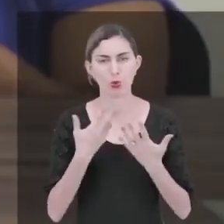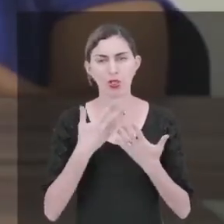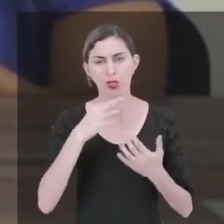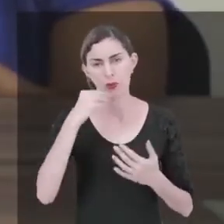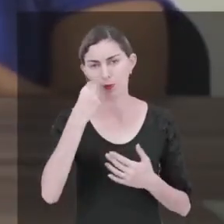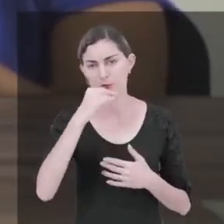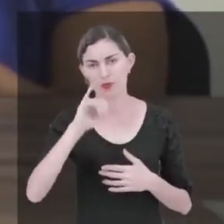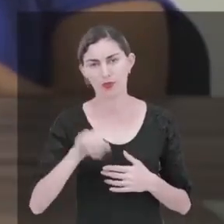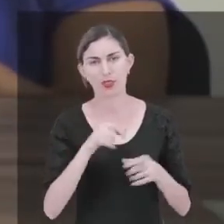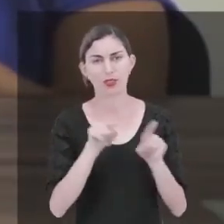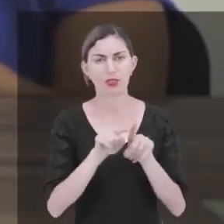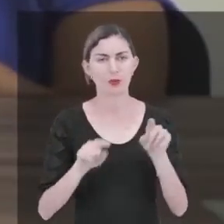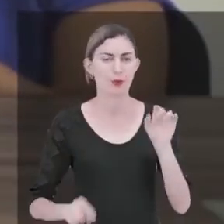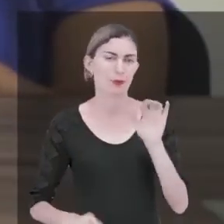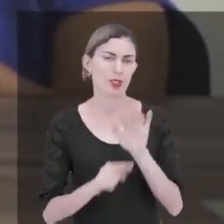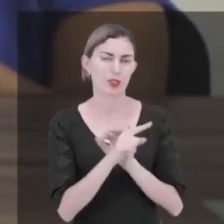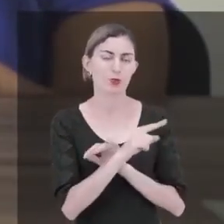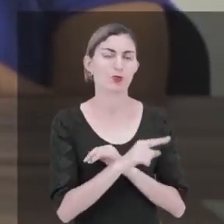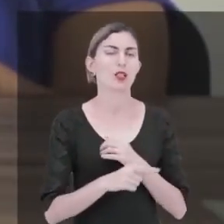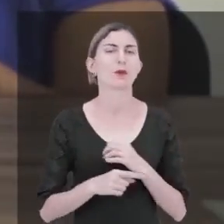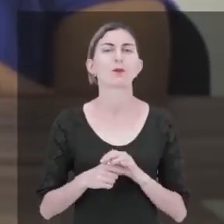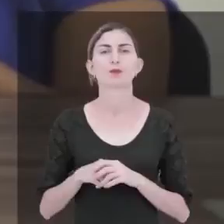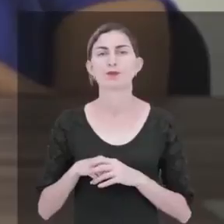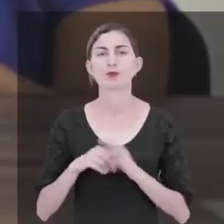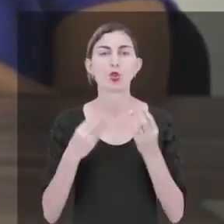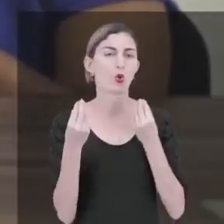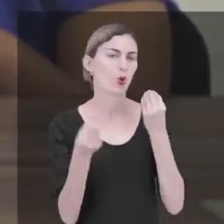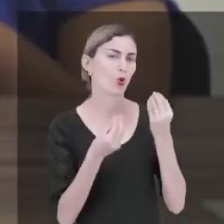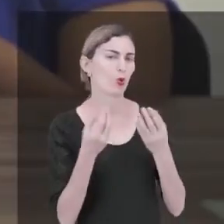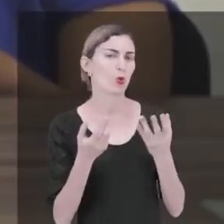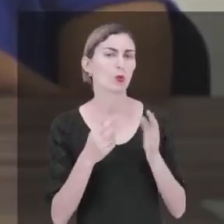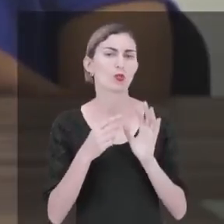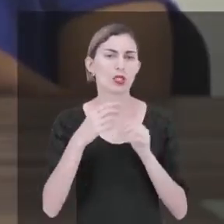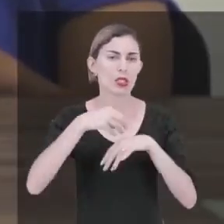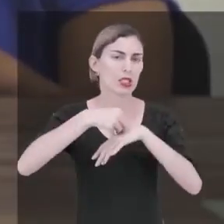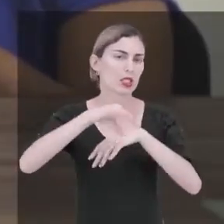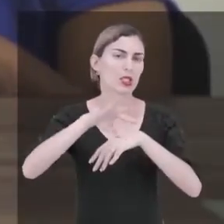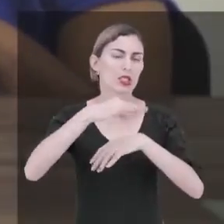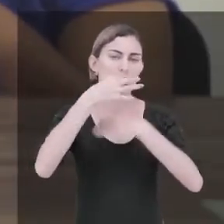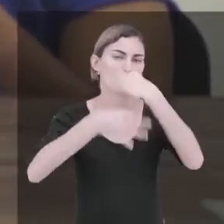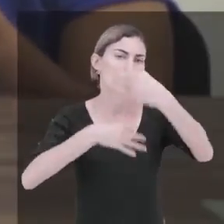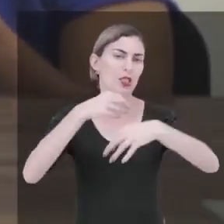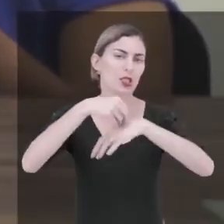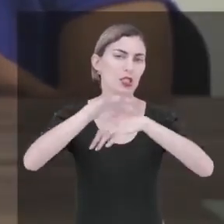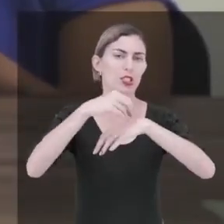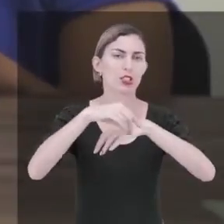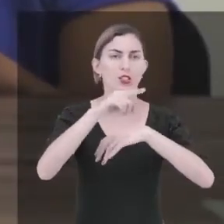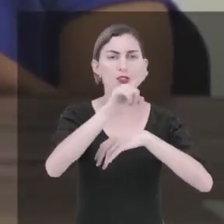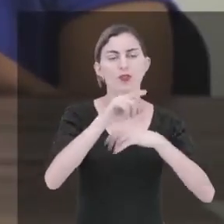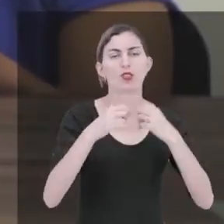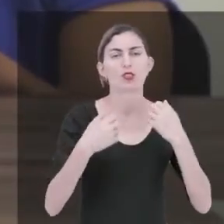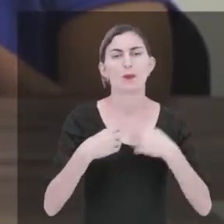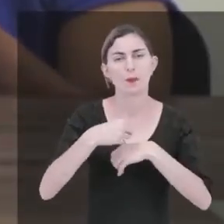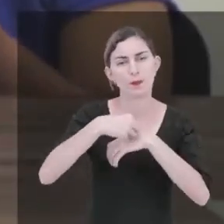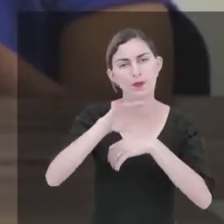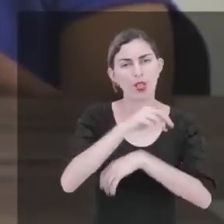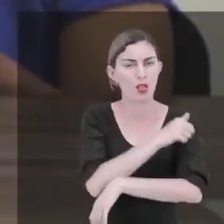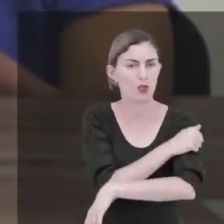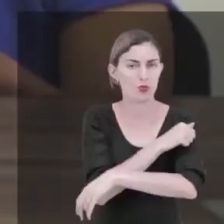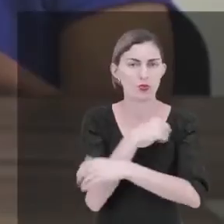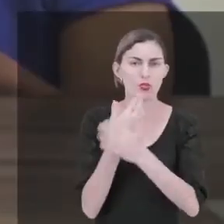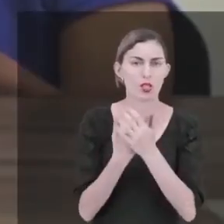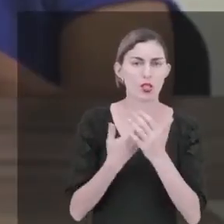Quero aproveitar também, Viviane, e lhe perguntar, como dica, que dicas você daria